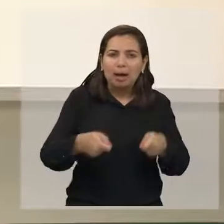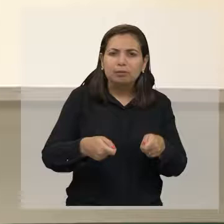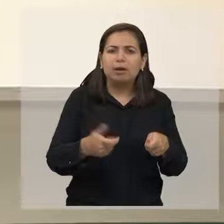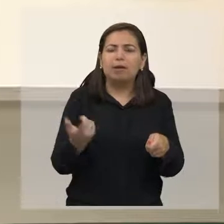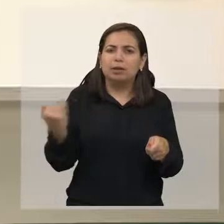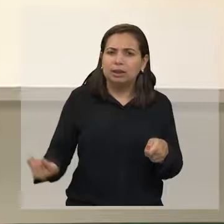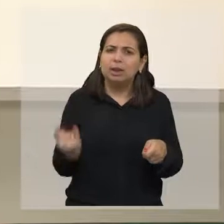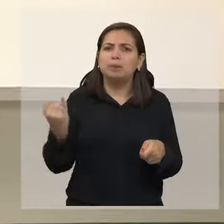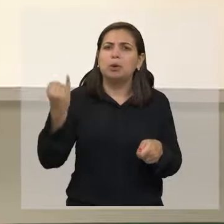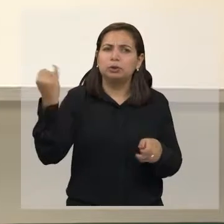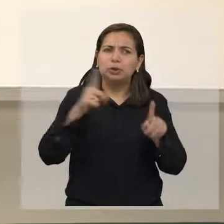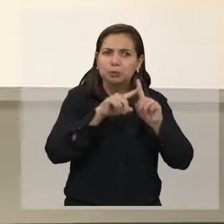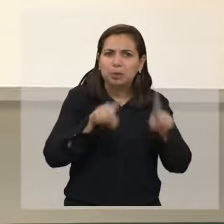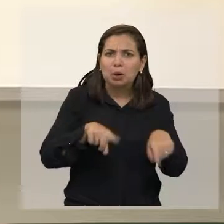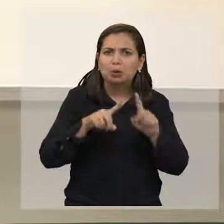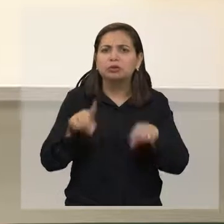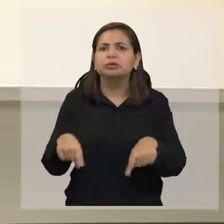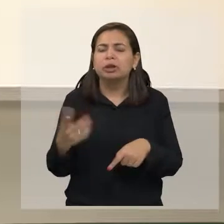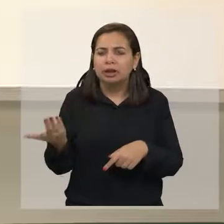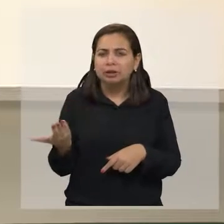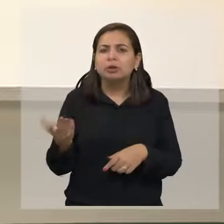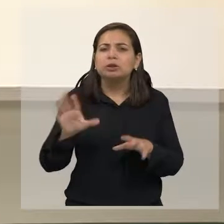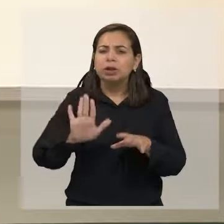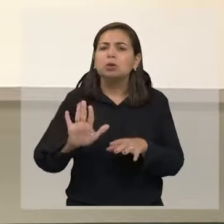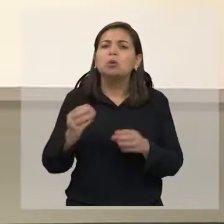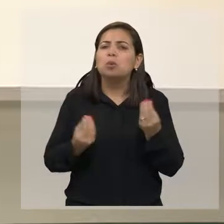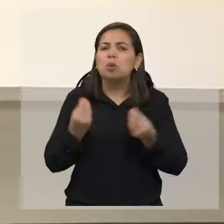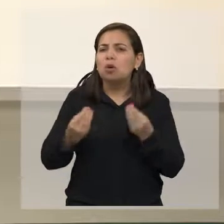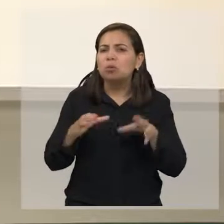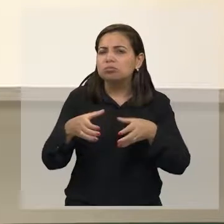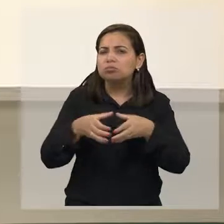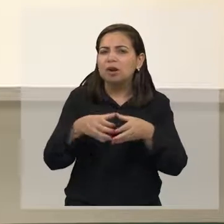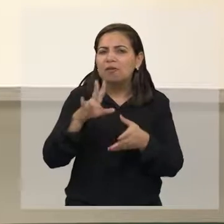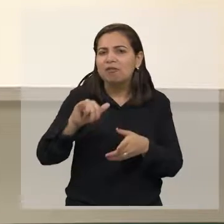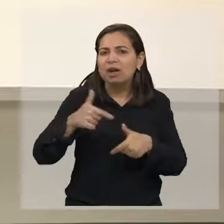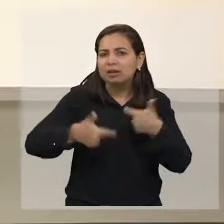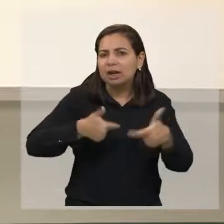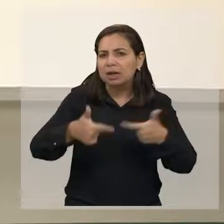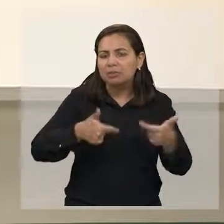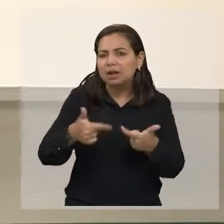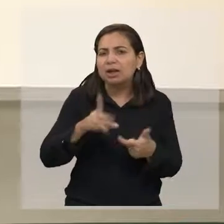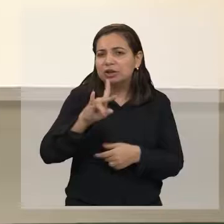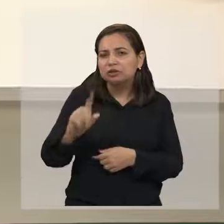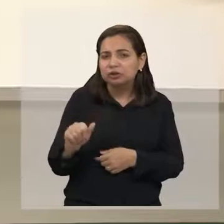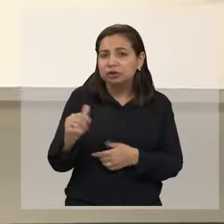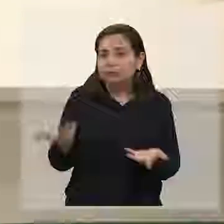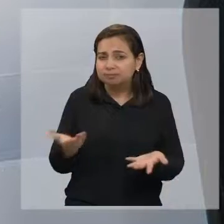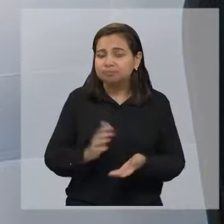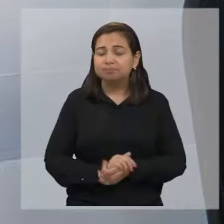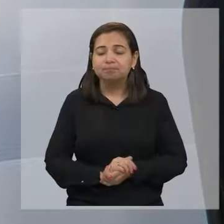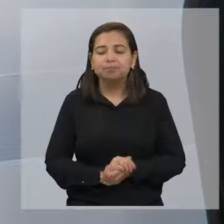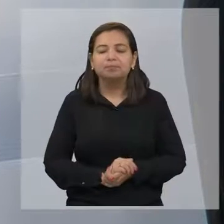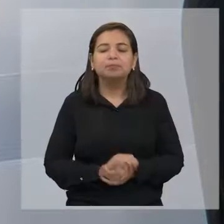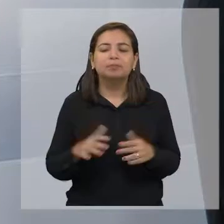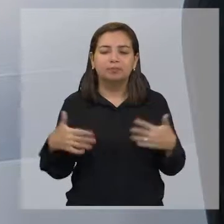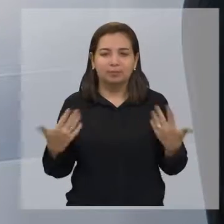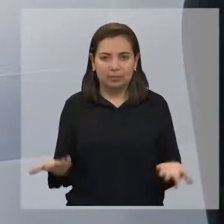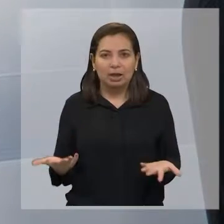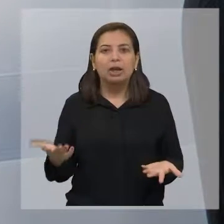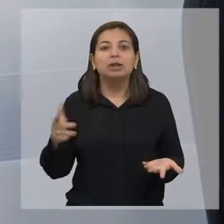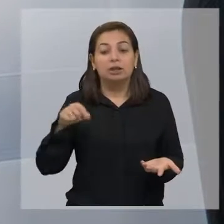Como é que a Comissão de Educação vai trabalhar esta data? Bom, a Comissão de Educação da Câmara Municipal, ela tem uma característica